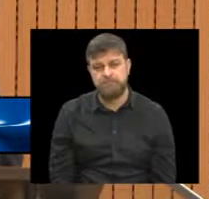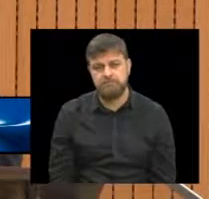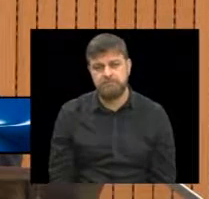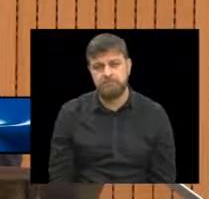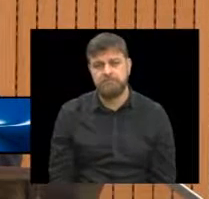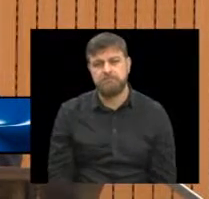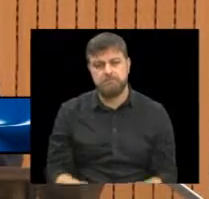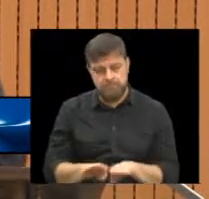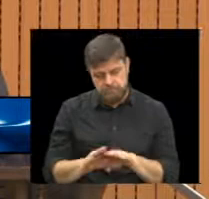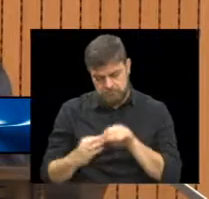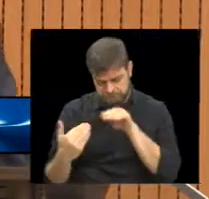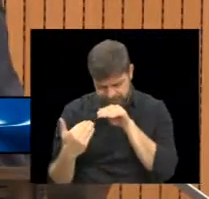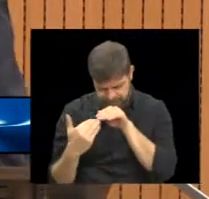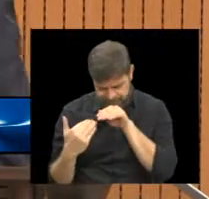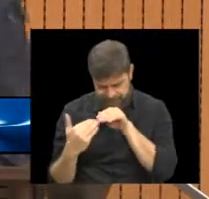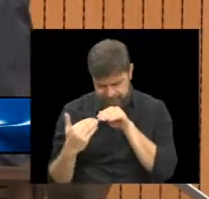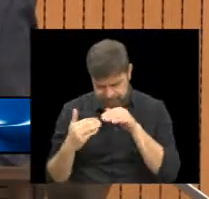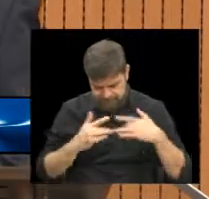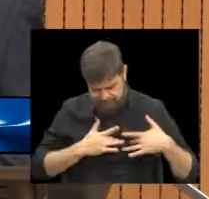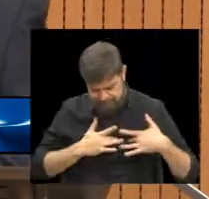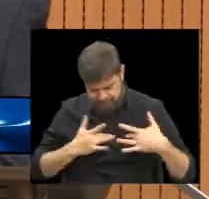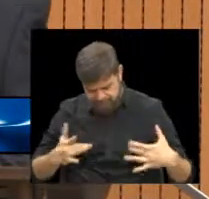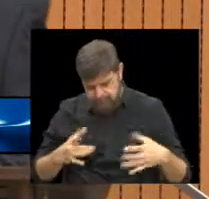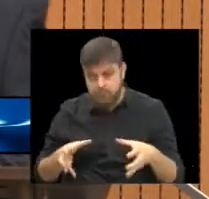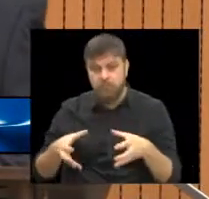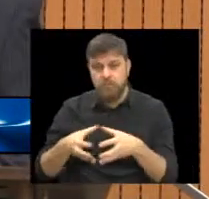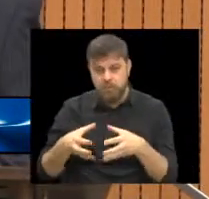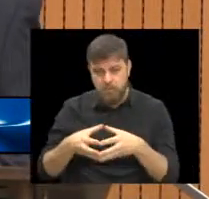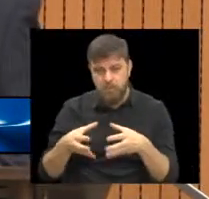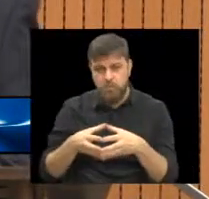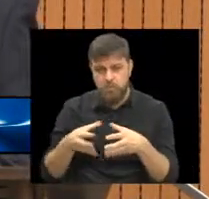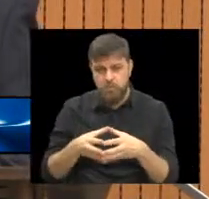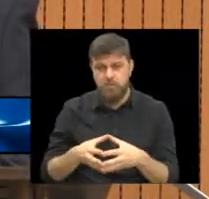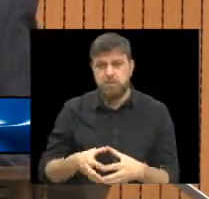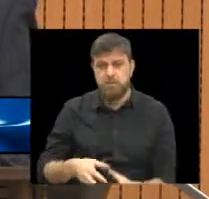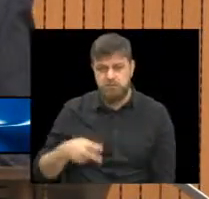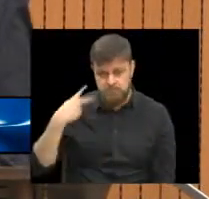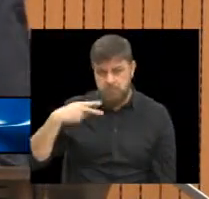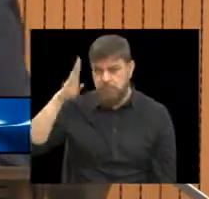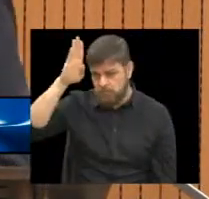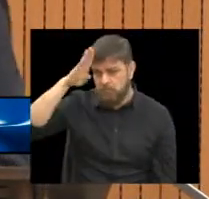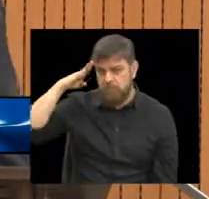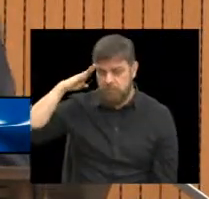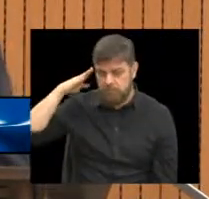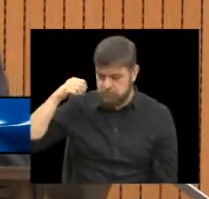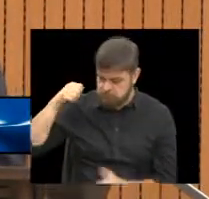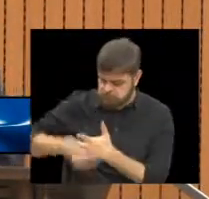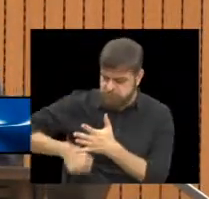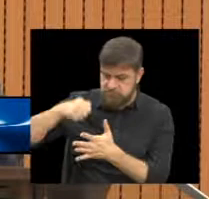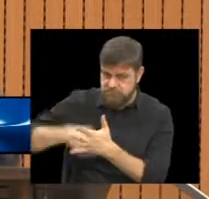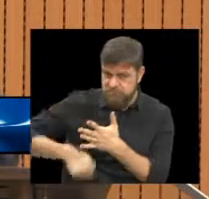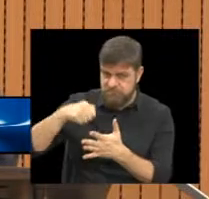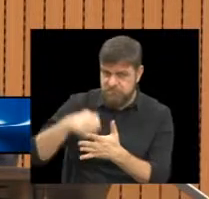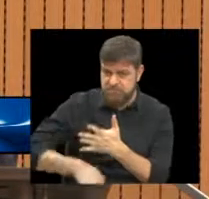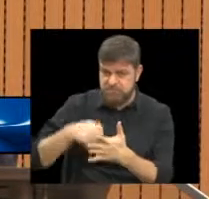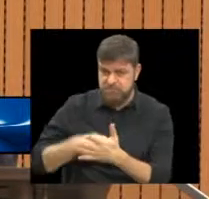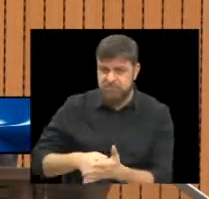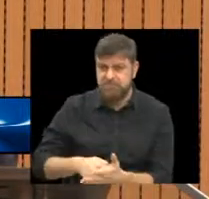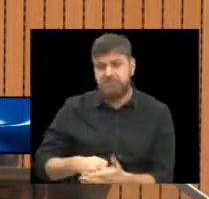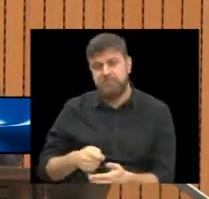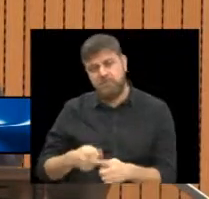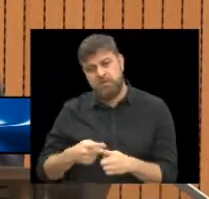também ser solidário ao protesto do vereador Pedro Torinho, porque